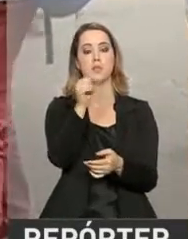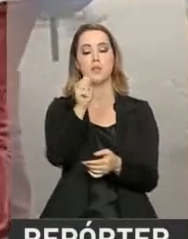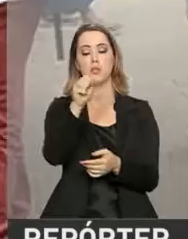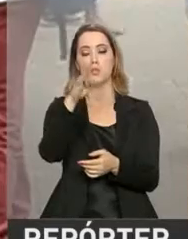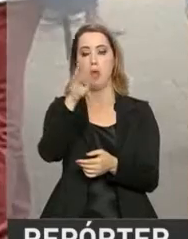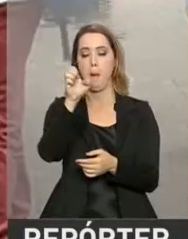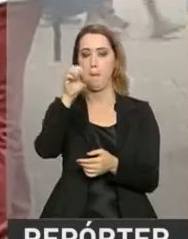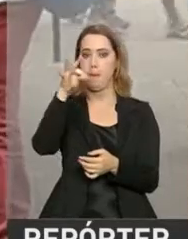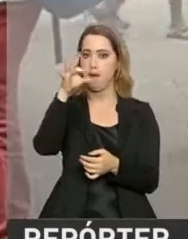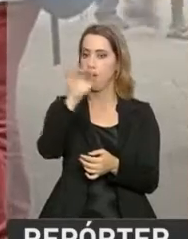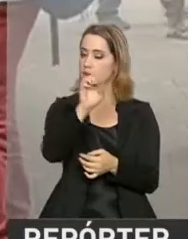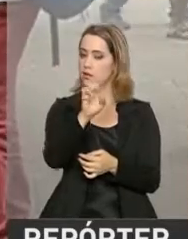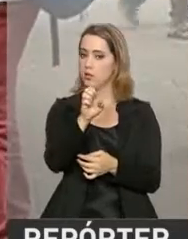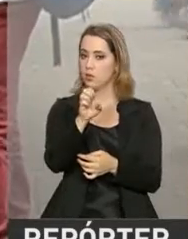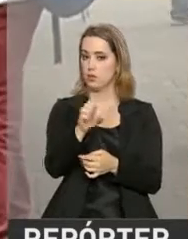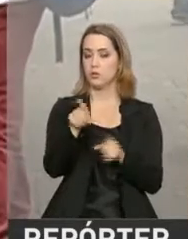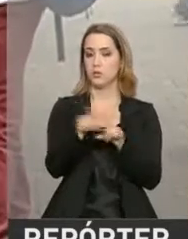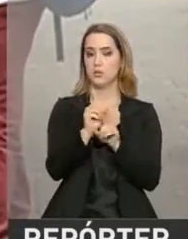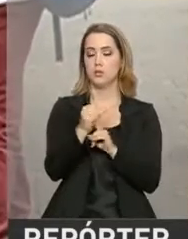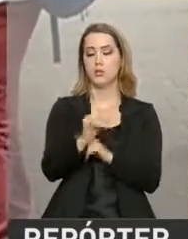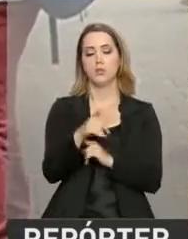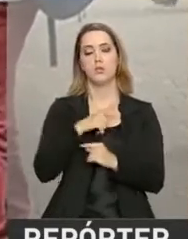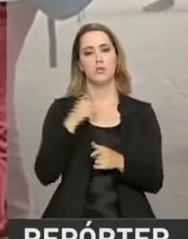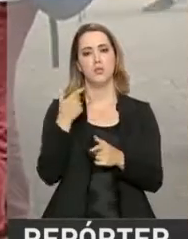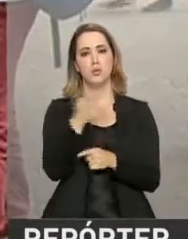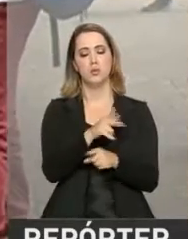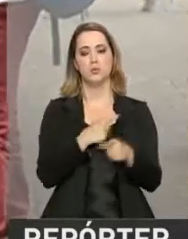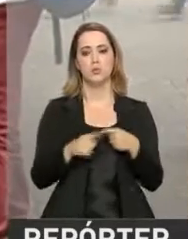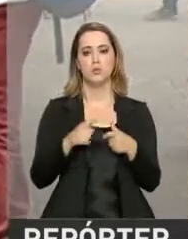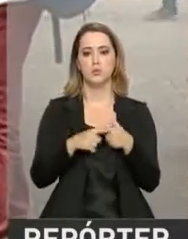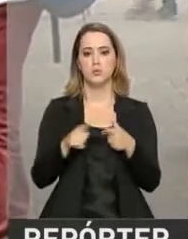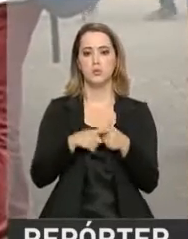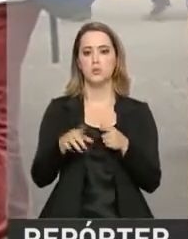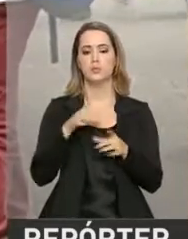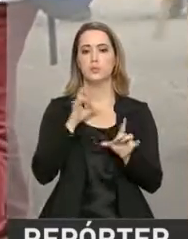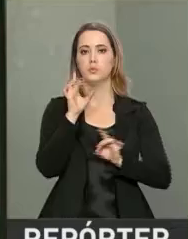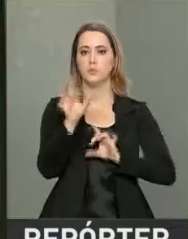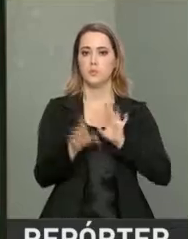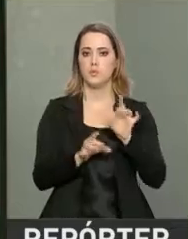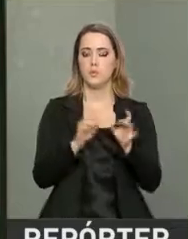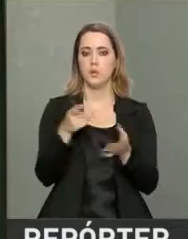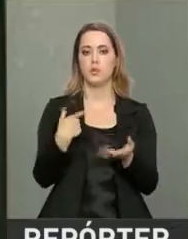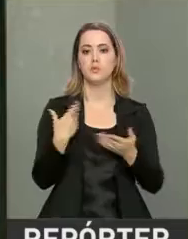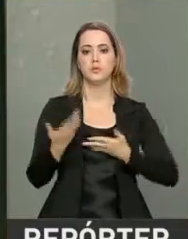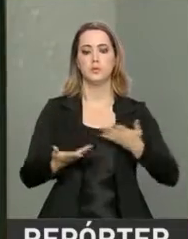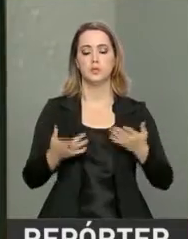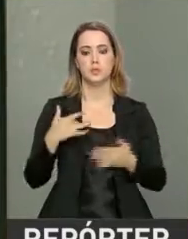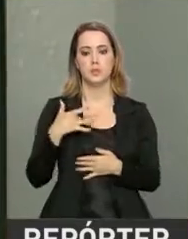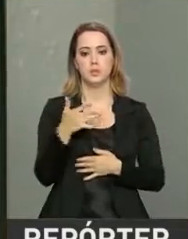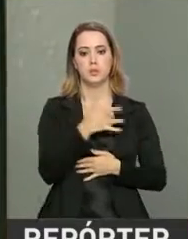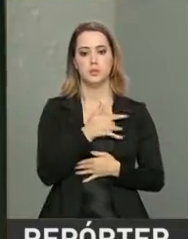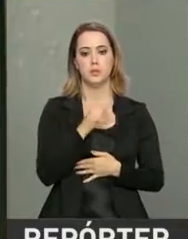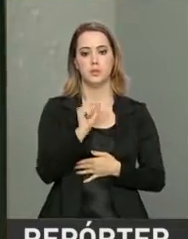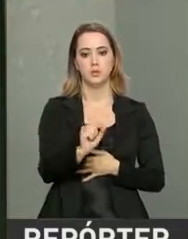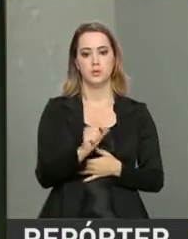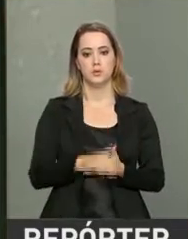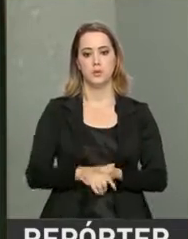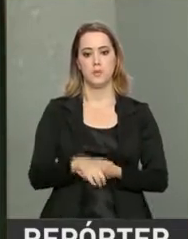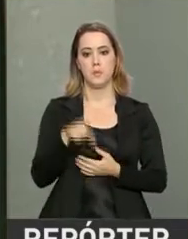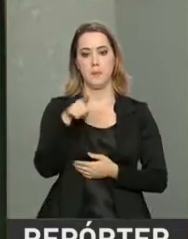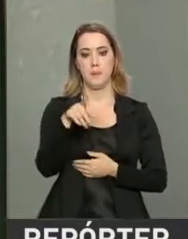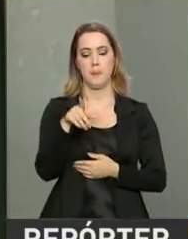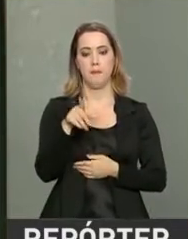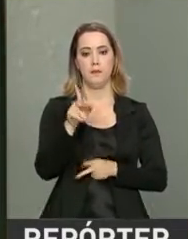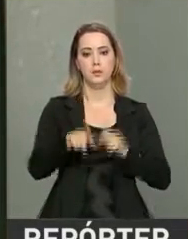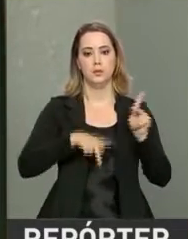situação aqui mesmo, os pacientes são encaminhados para serviços especializados de saúde. Essa população, na verdade, sempre existiu, né?